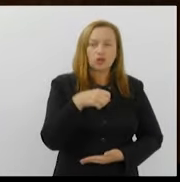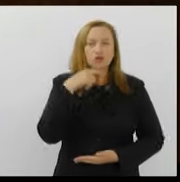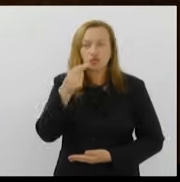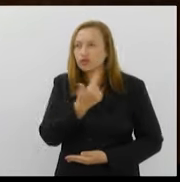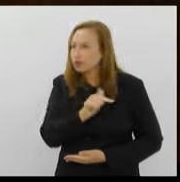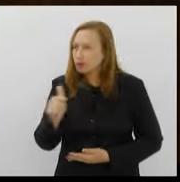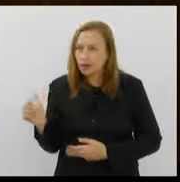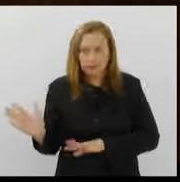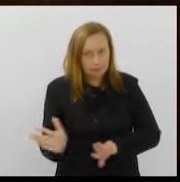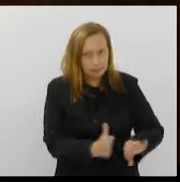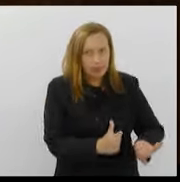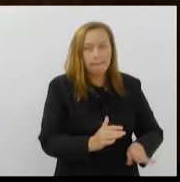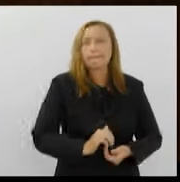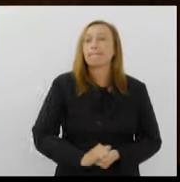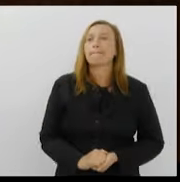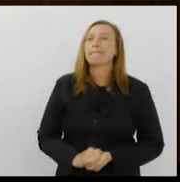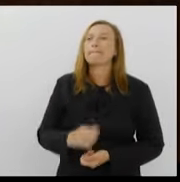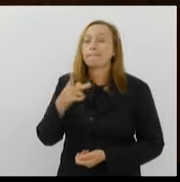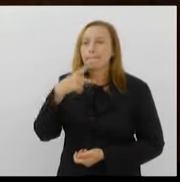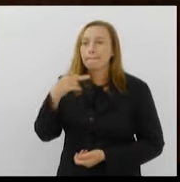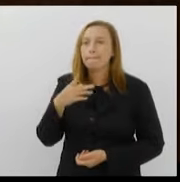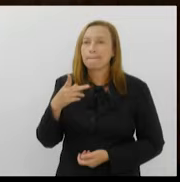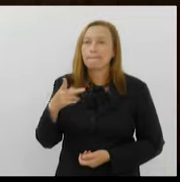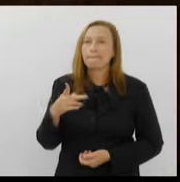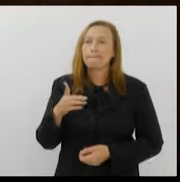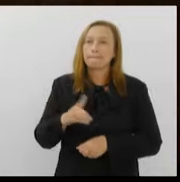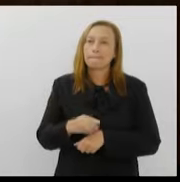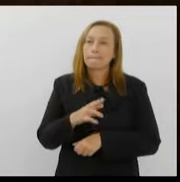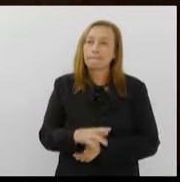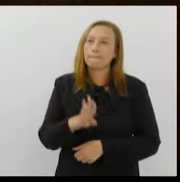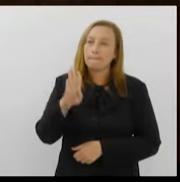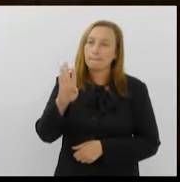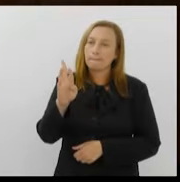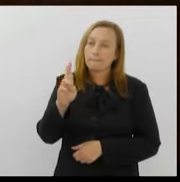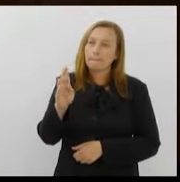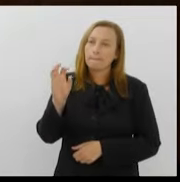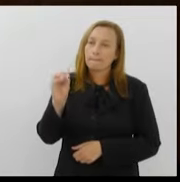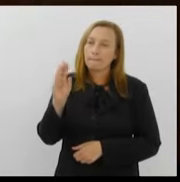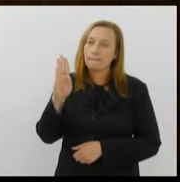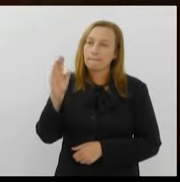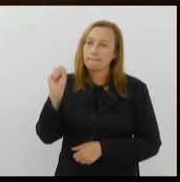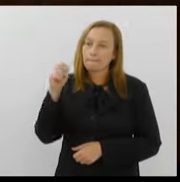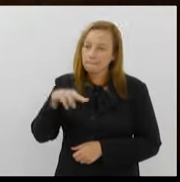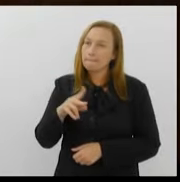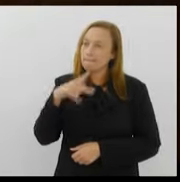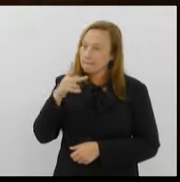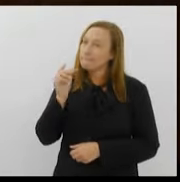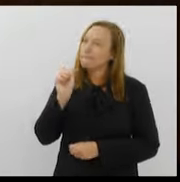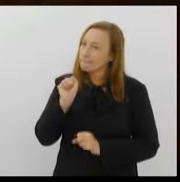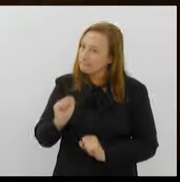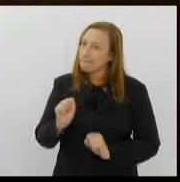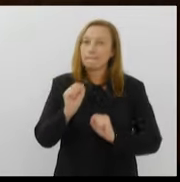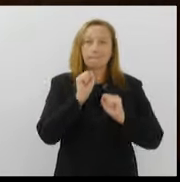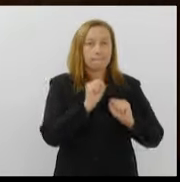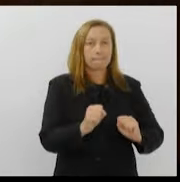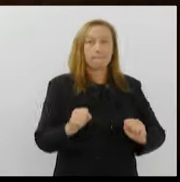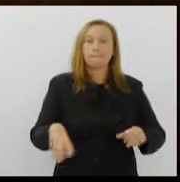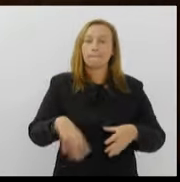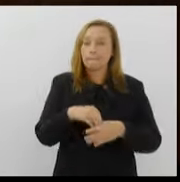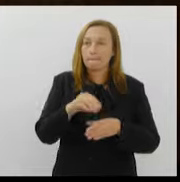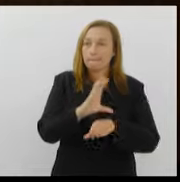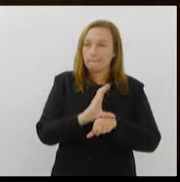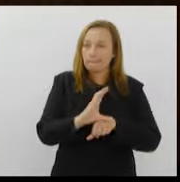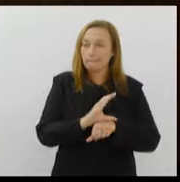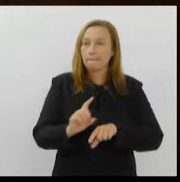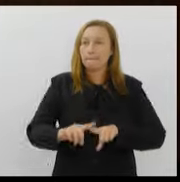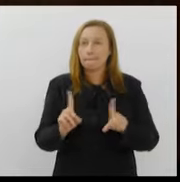pode. Falei com o doutor Robson, ele disse que pode, até porque pode. Está escrito, além disso, na Constituição também. Agora, quanto